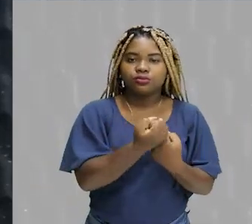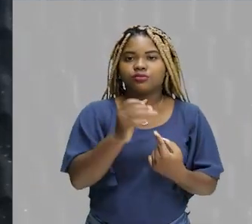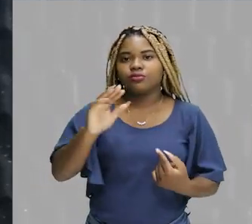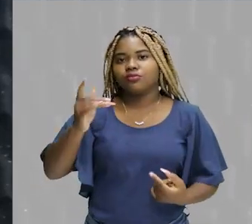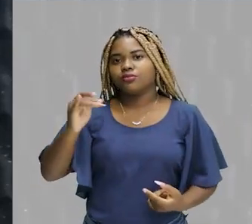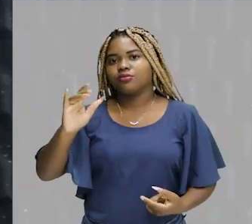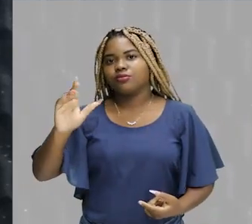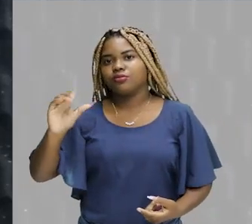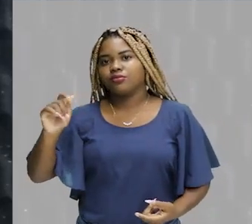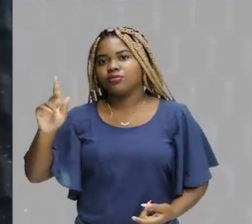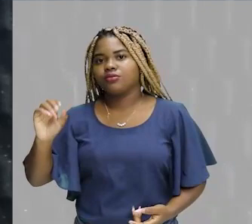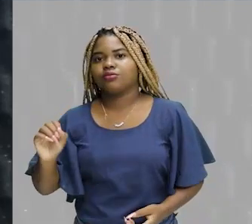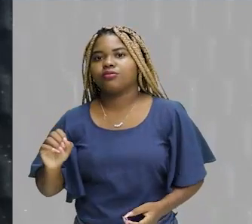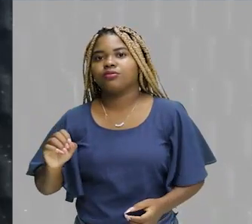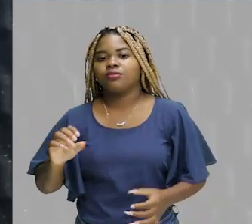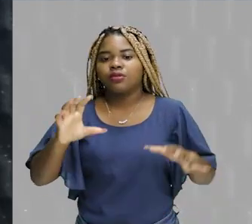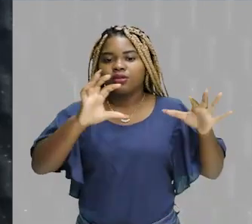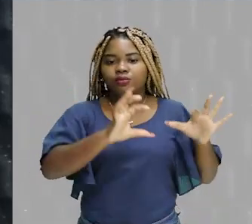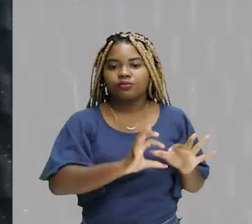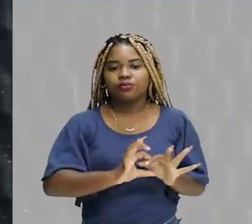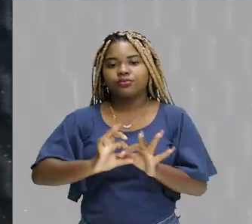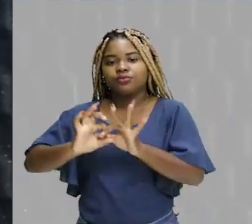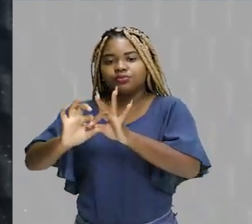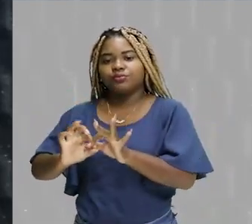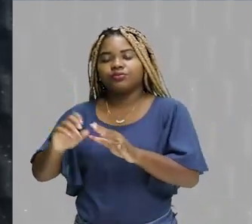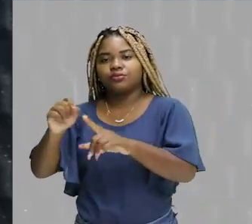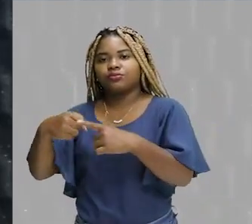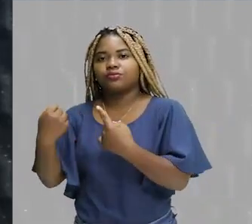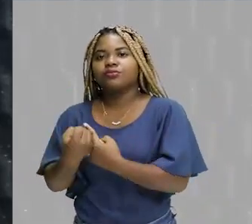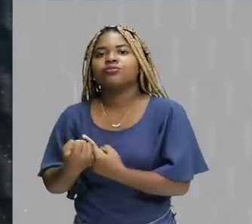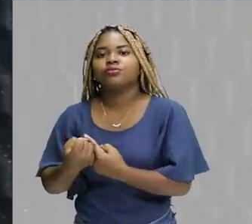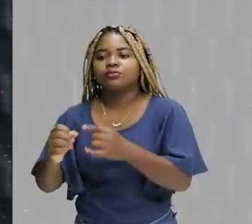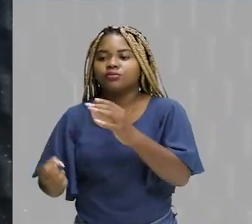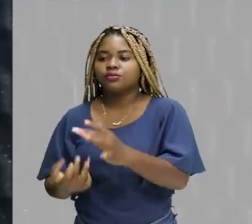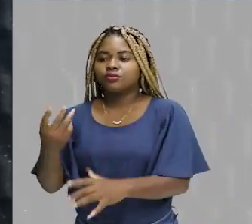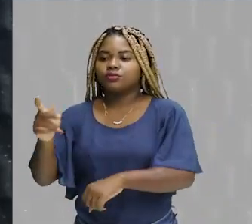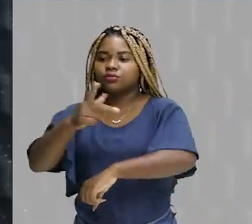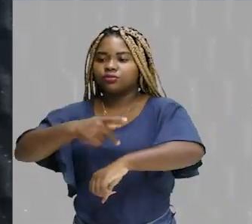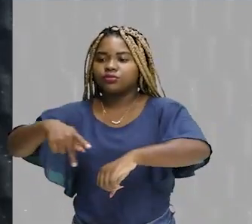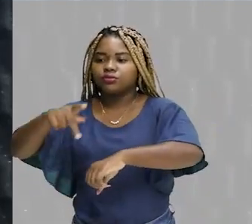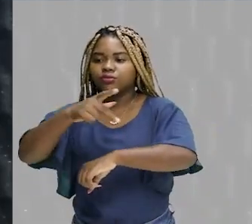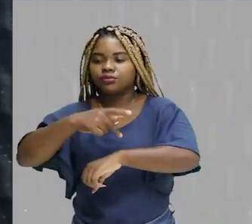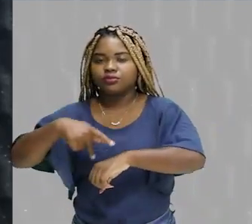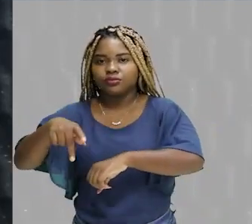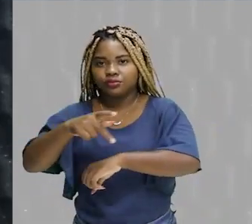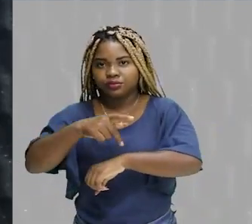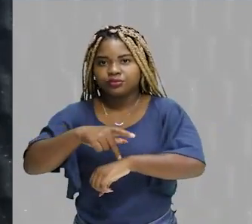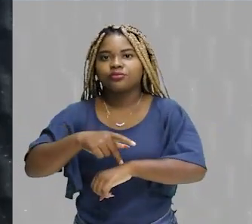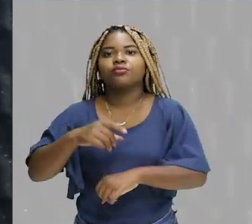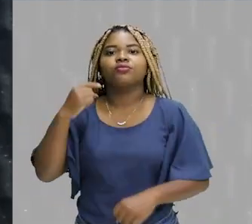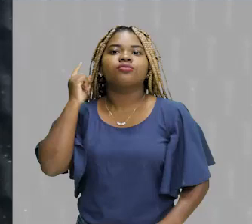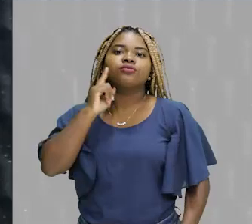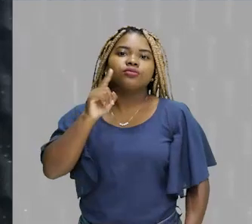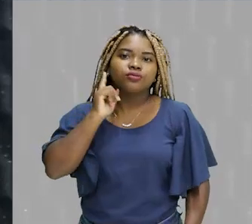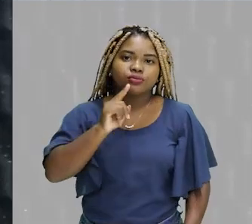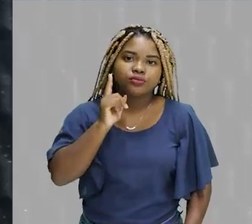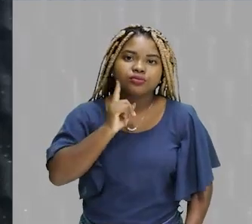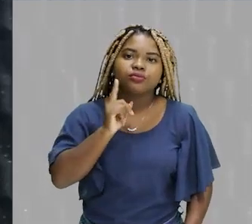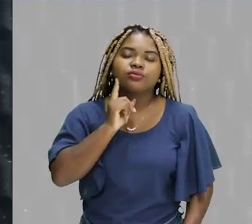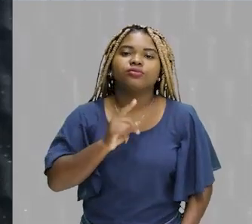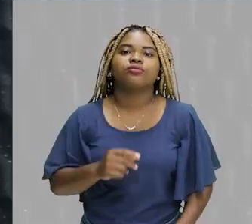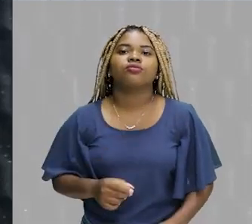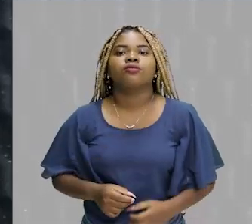Chicago, que é uma corrente da sociologia que surgiu nos Estados Unidos, na cidade de Chicago, por isso esse nome, lá por volta do